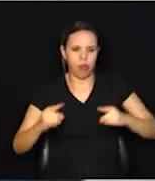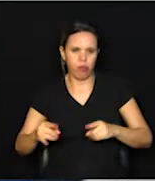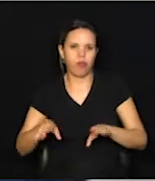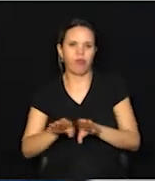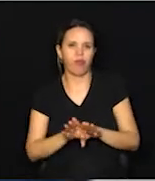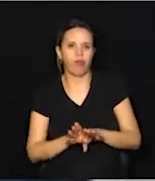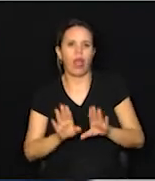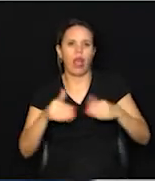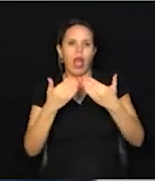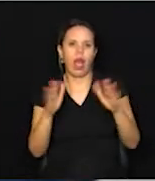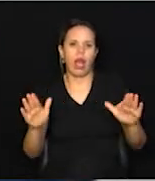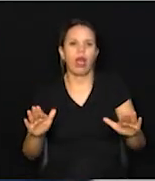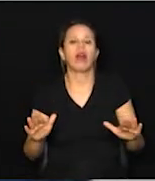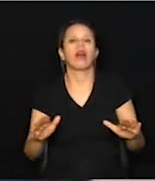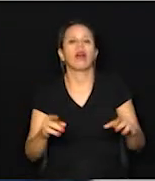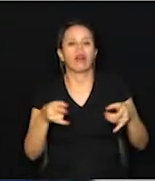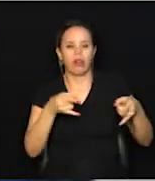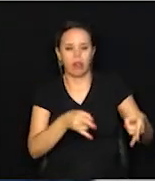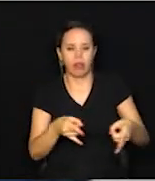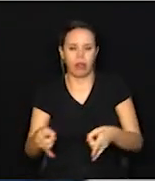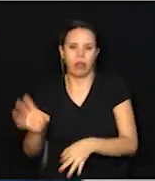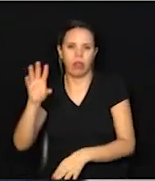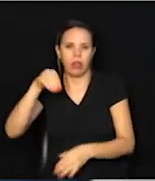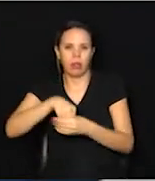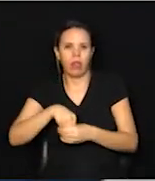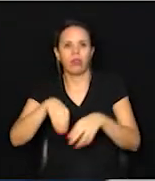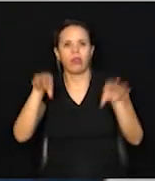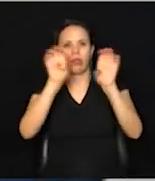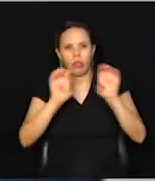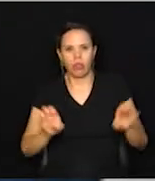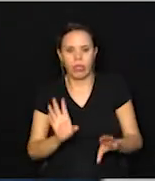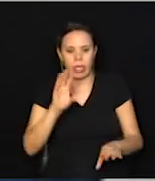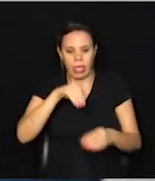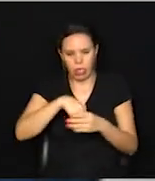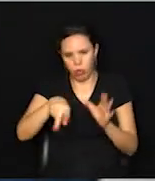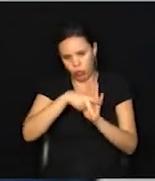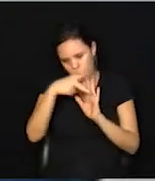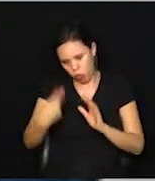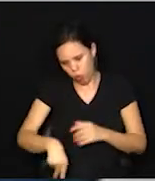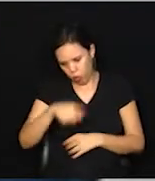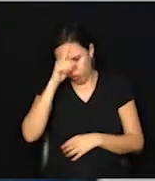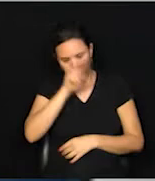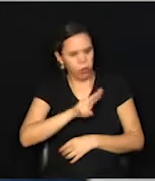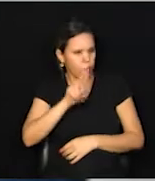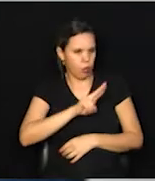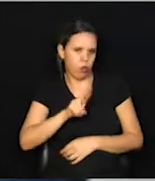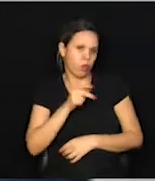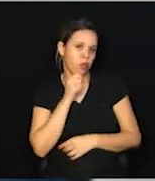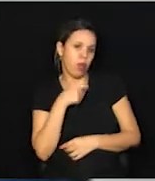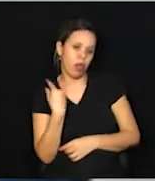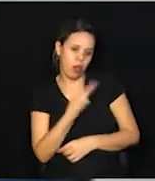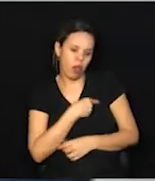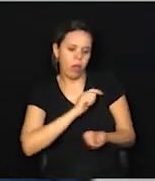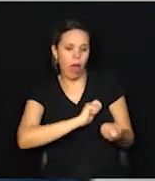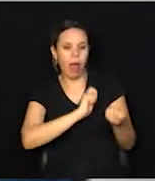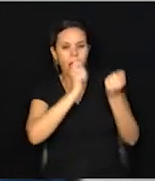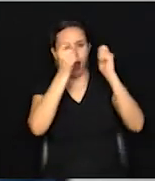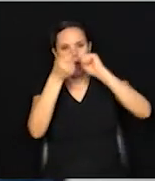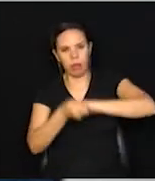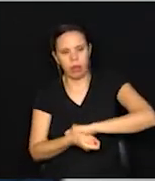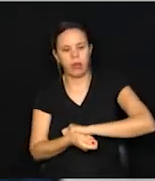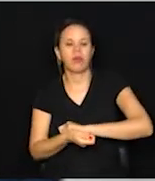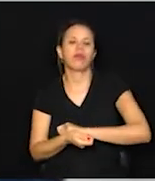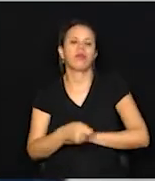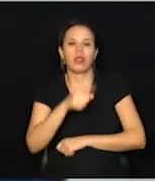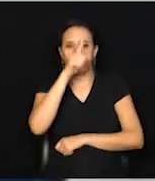de hospital de leitos dentro de estruturas hospitalares que usualmente não são usadas para isso. Então, além do Carlos Lourenço, que